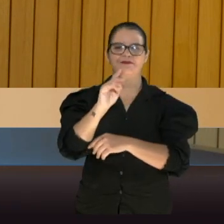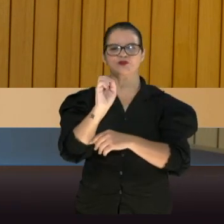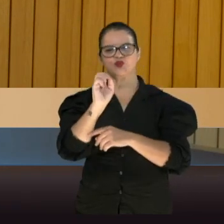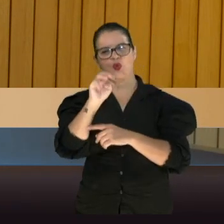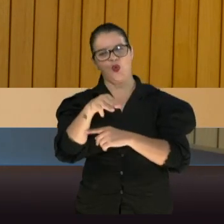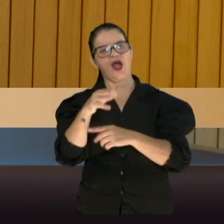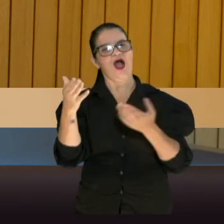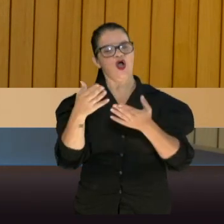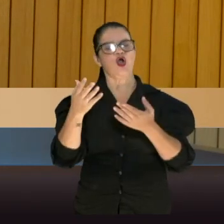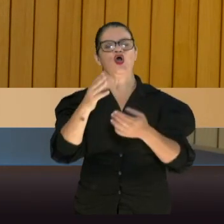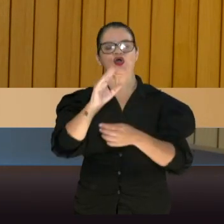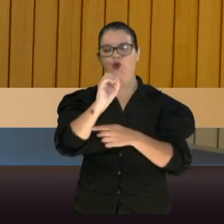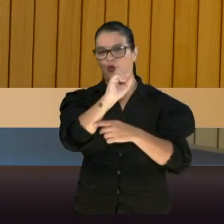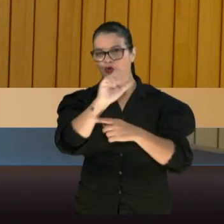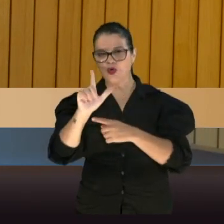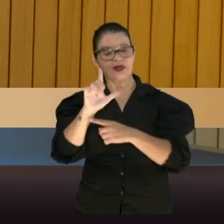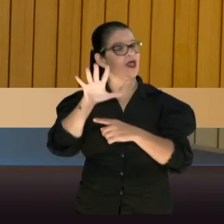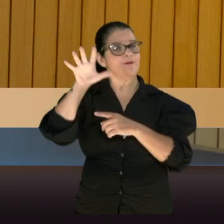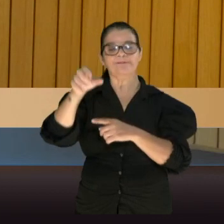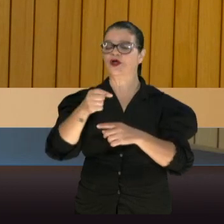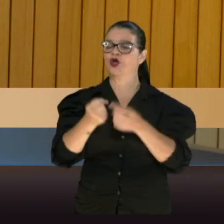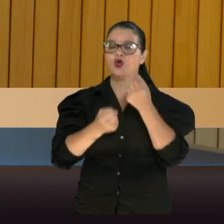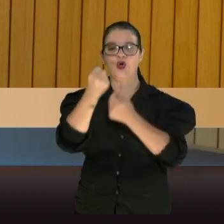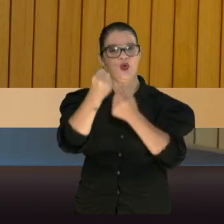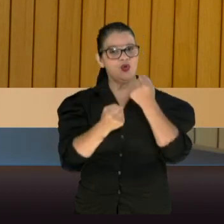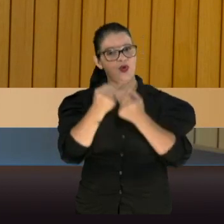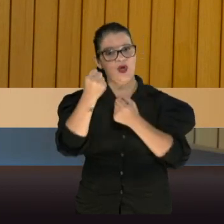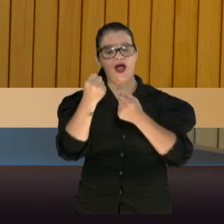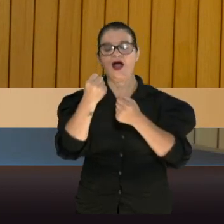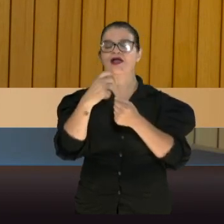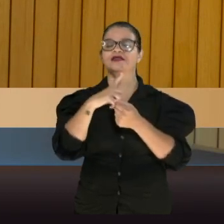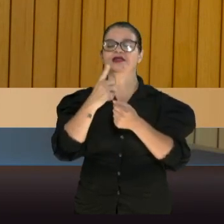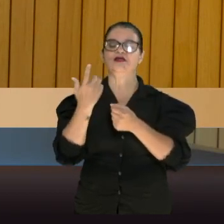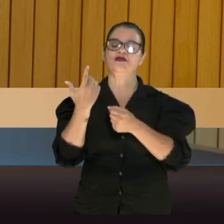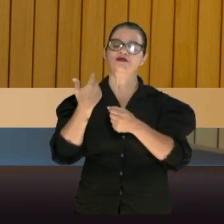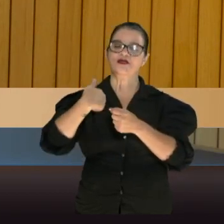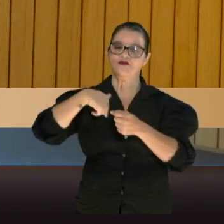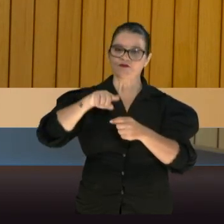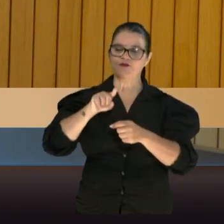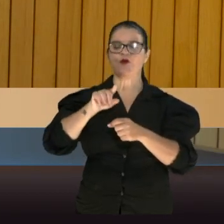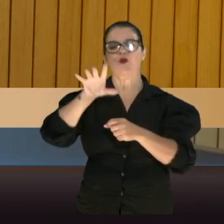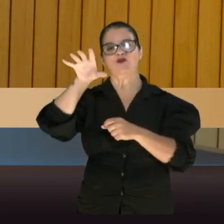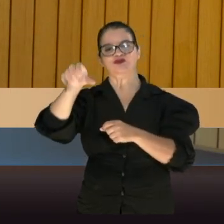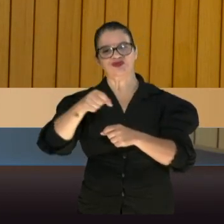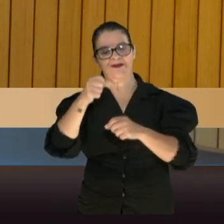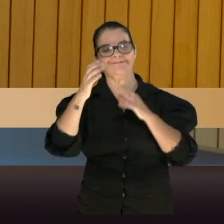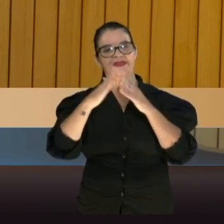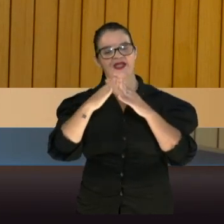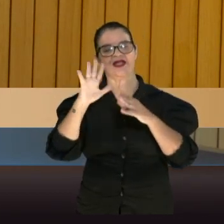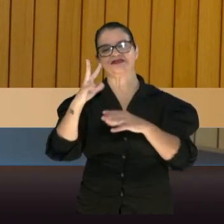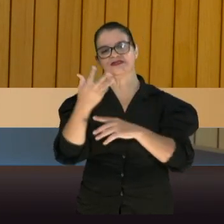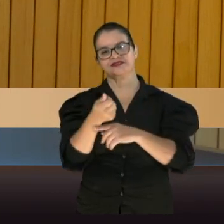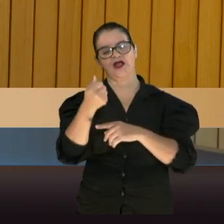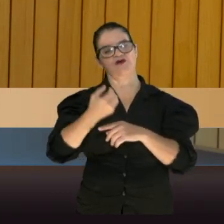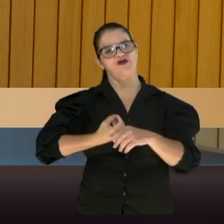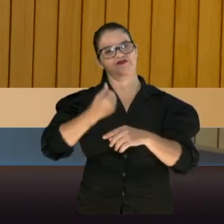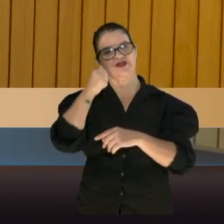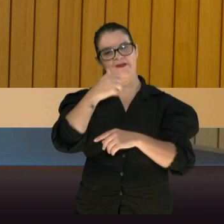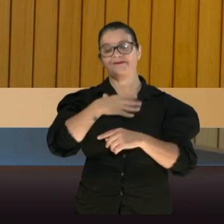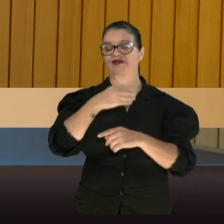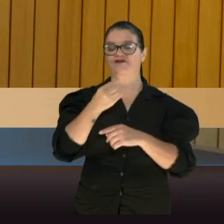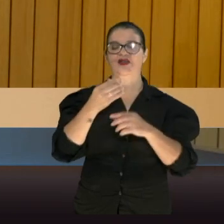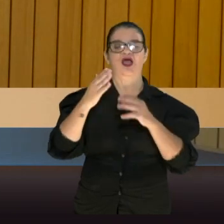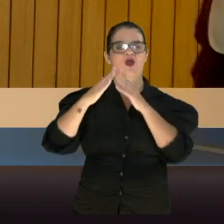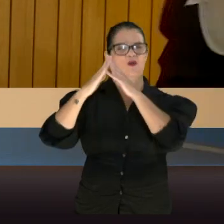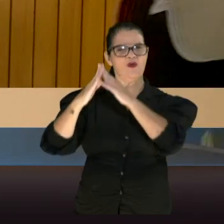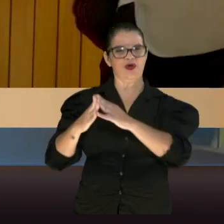Polícia Militar, e ele pegou a viatura e nós fomos na minha casa, né, salvar a vida da minha filha, né, eu morava lá no